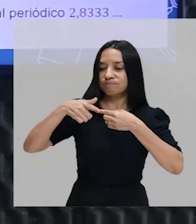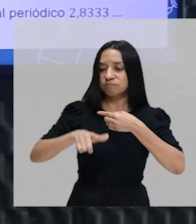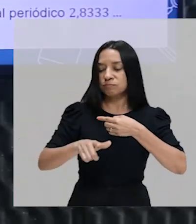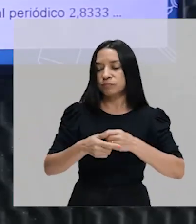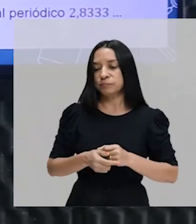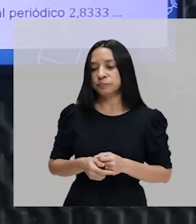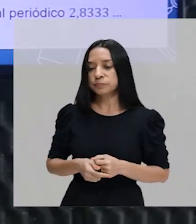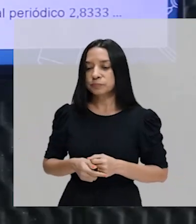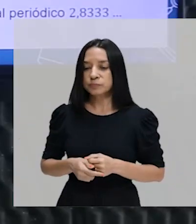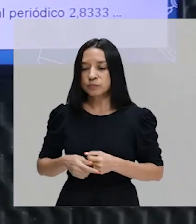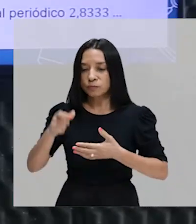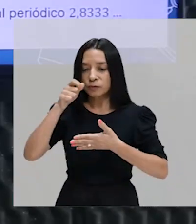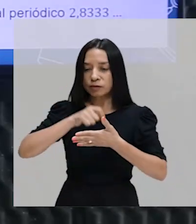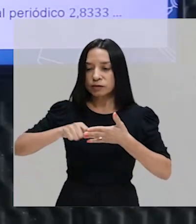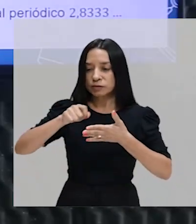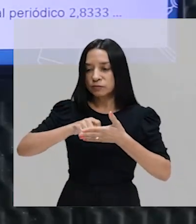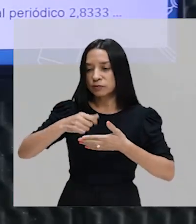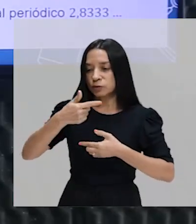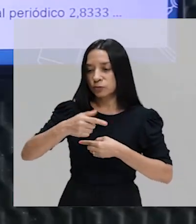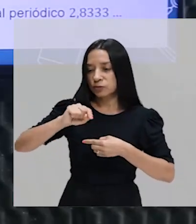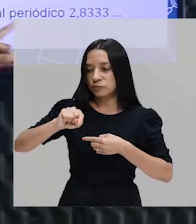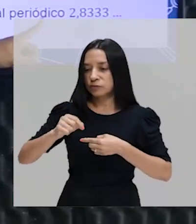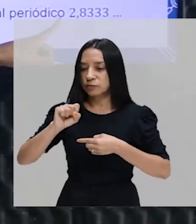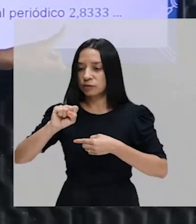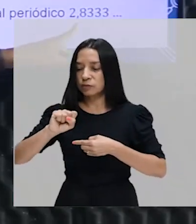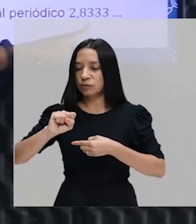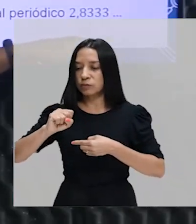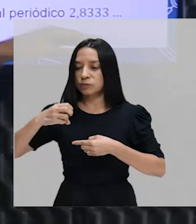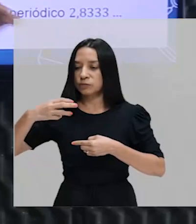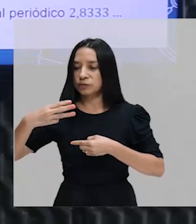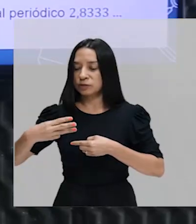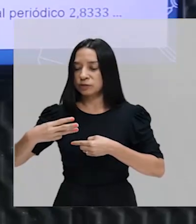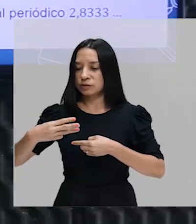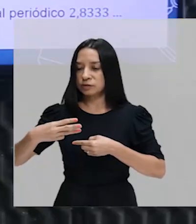escrever 2,83 barra ou escrever